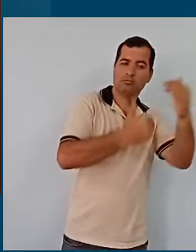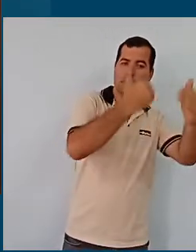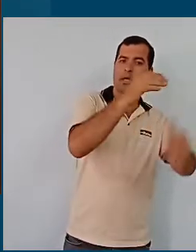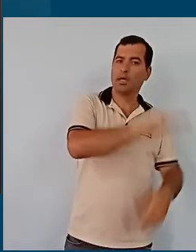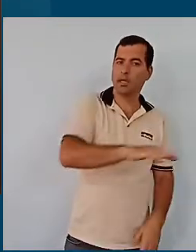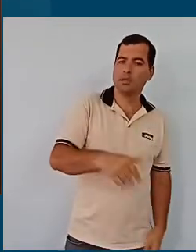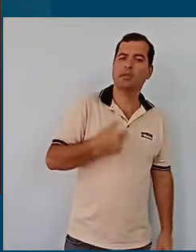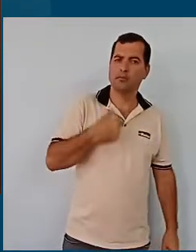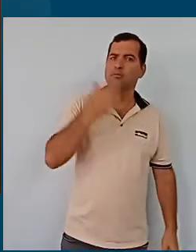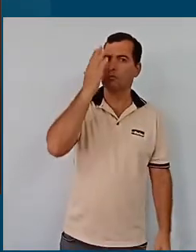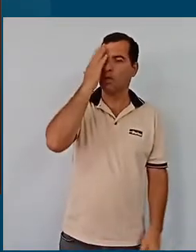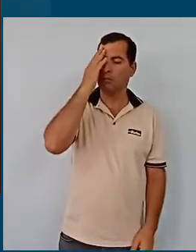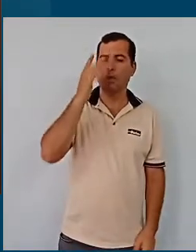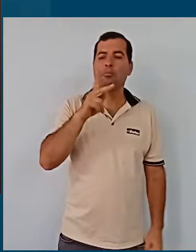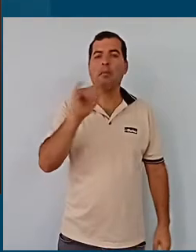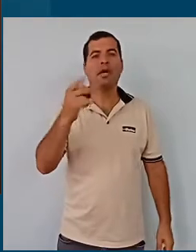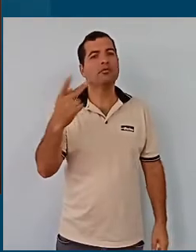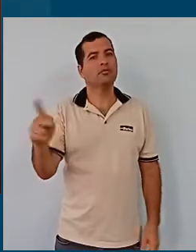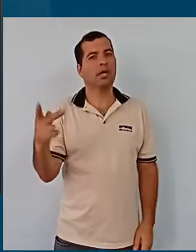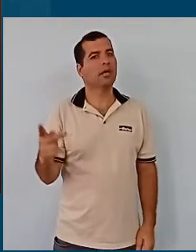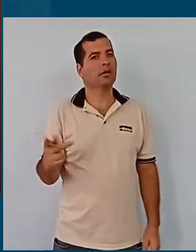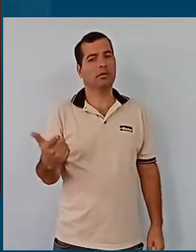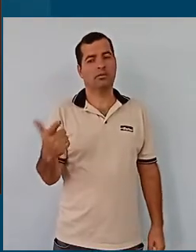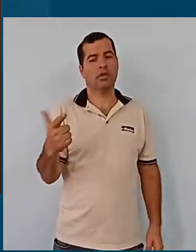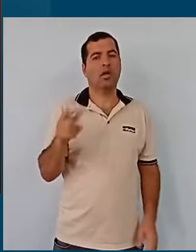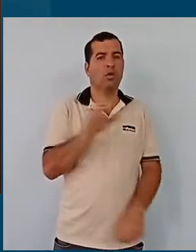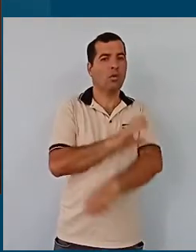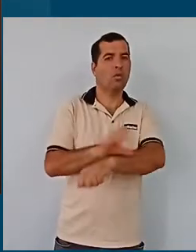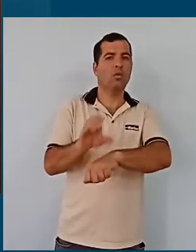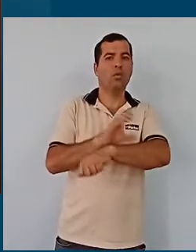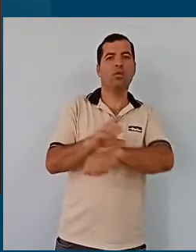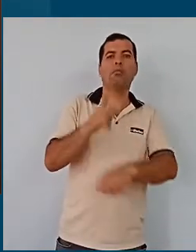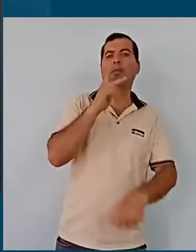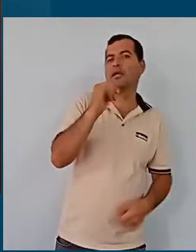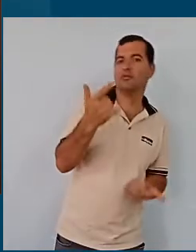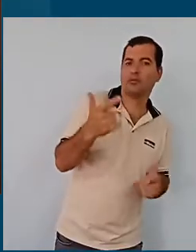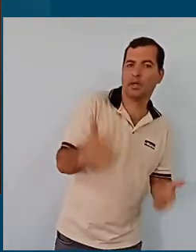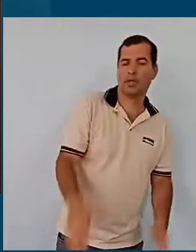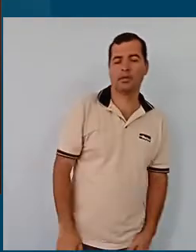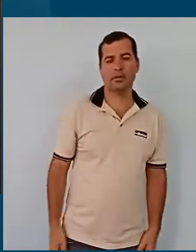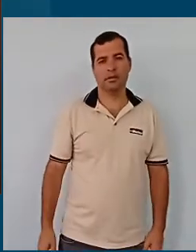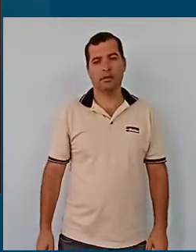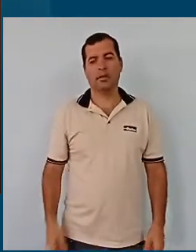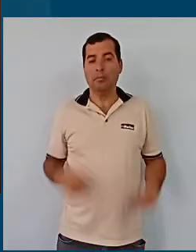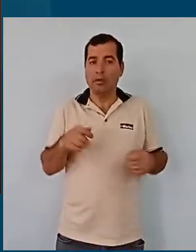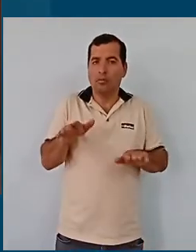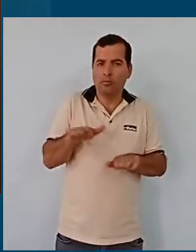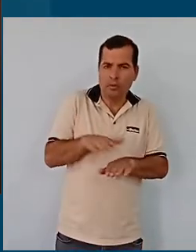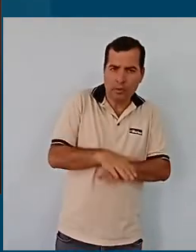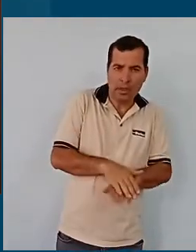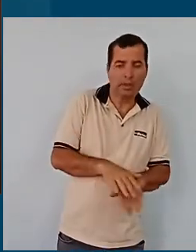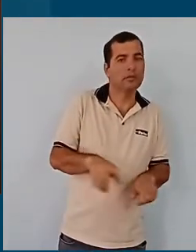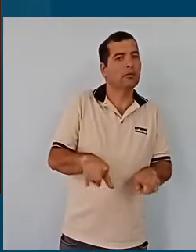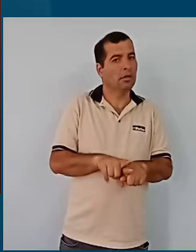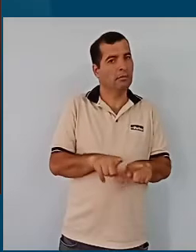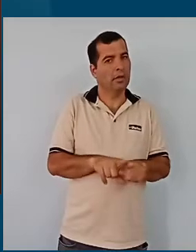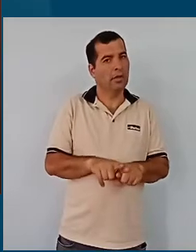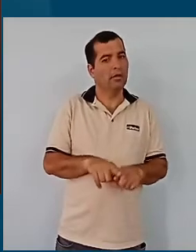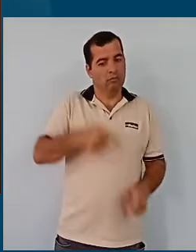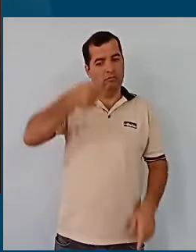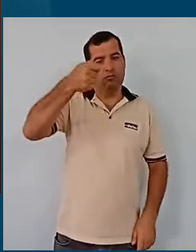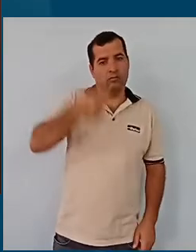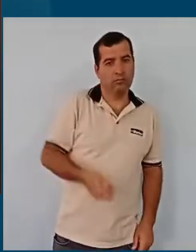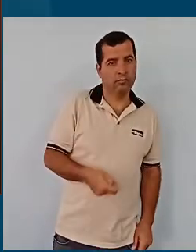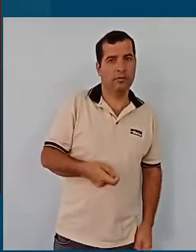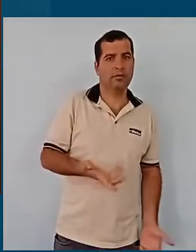nós, né? Os pais não fazem curso para ser pais. Então, com toda a humildade, mas também com a firmeza de